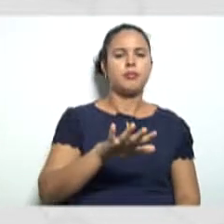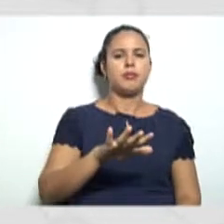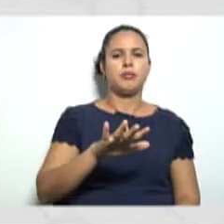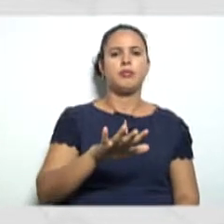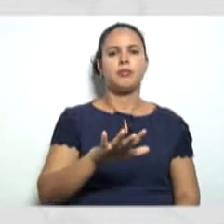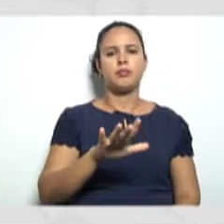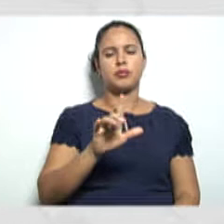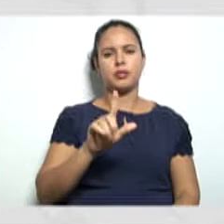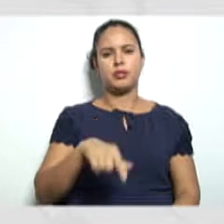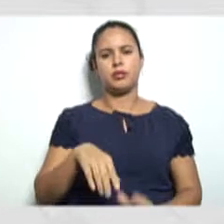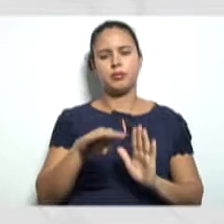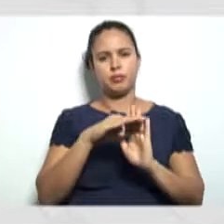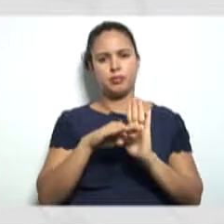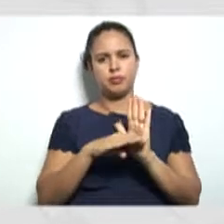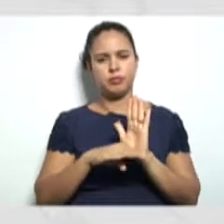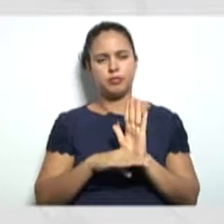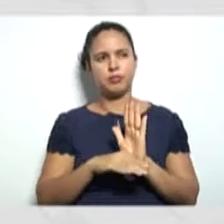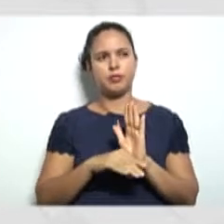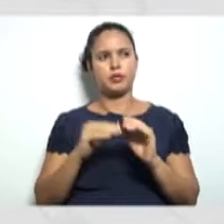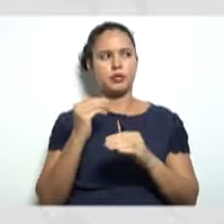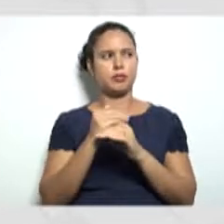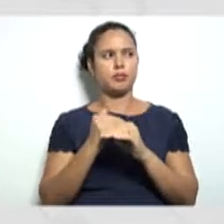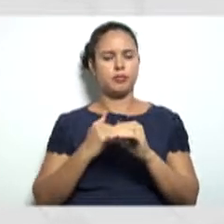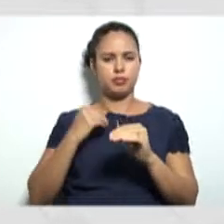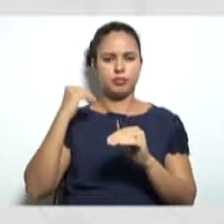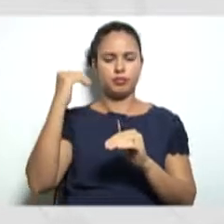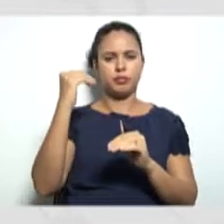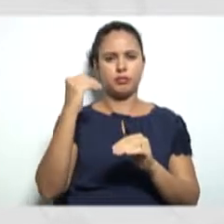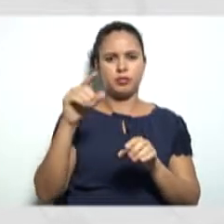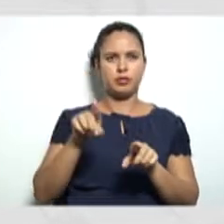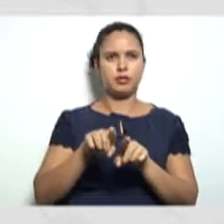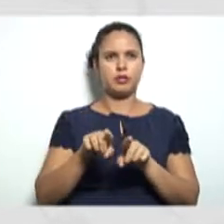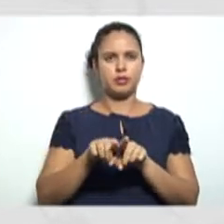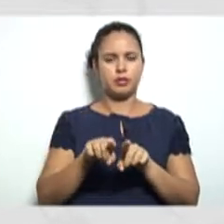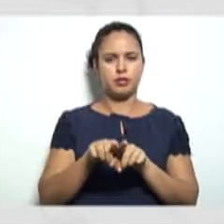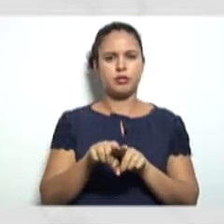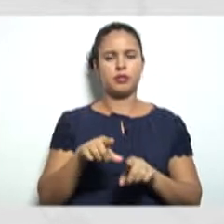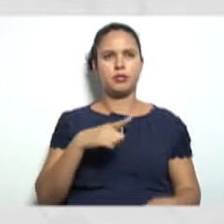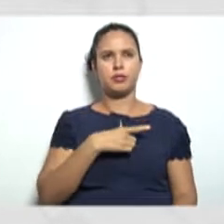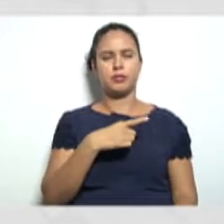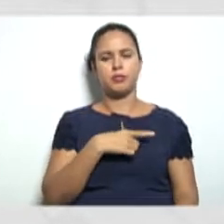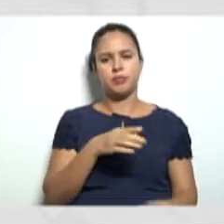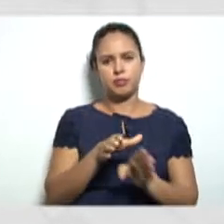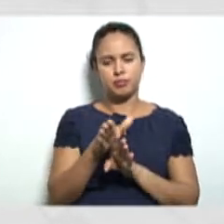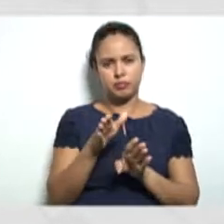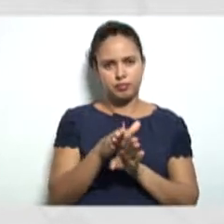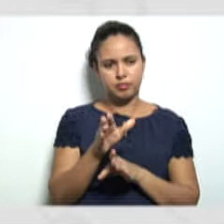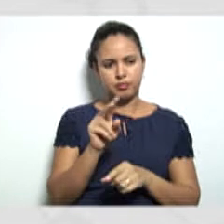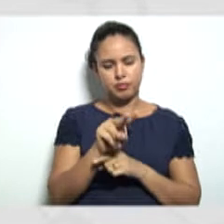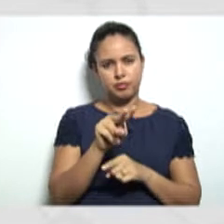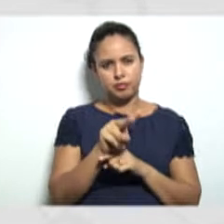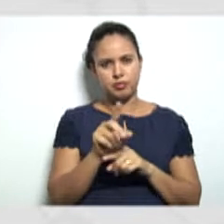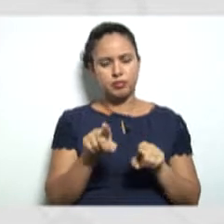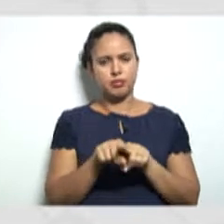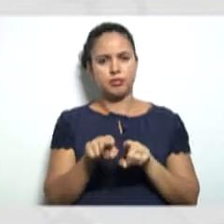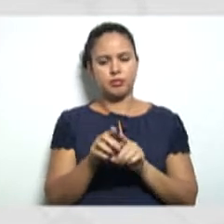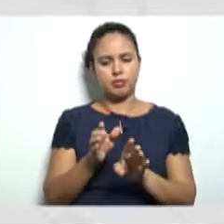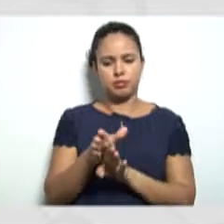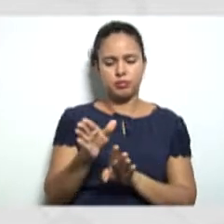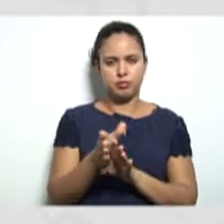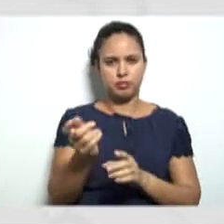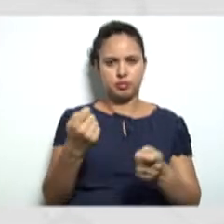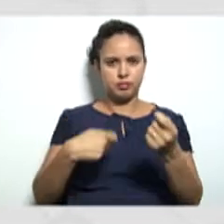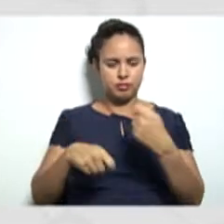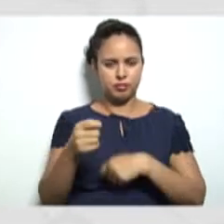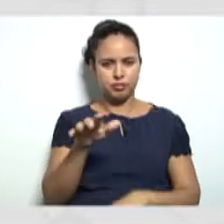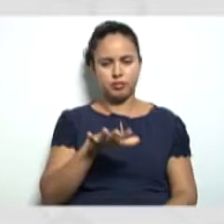sua organograma, o poder maior, mas existem também os dois conselhos, conselho fiscal e administrativo. O ramo da